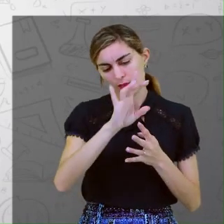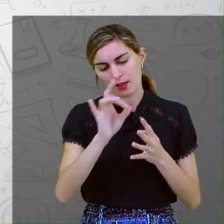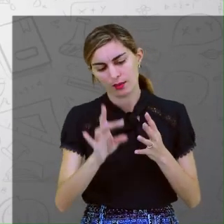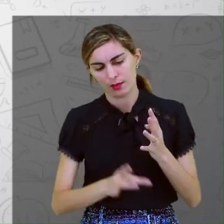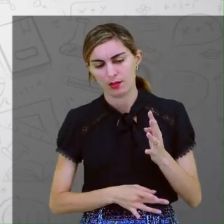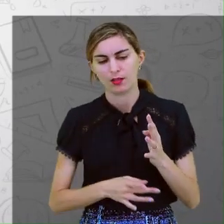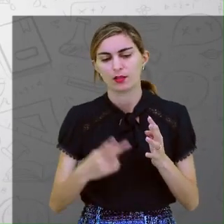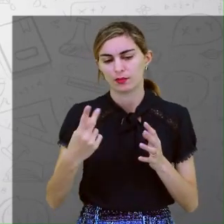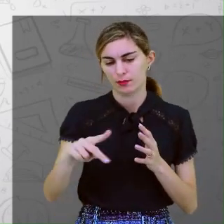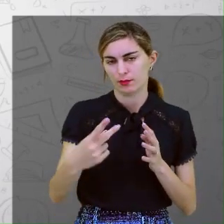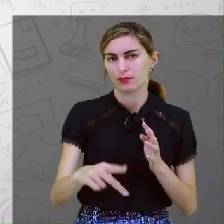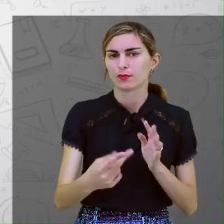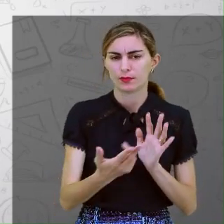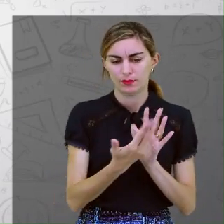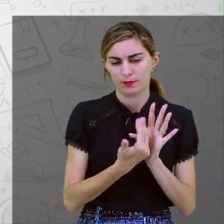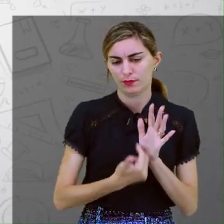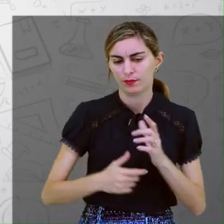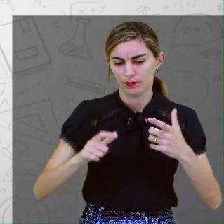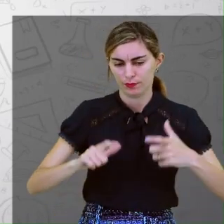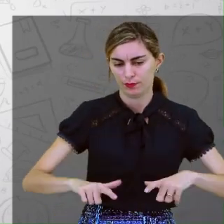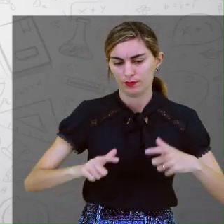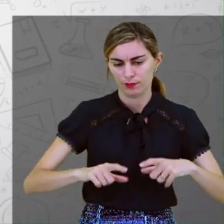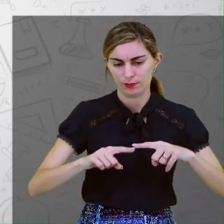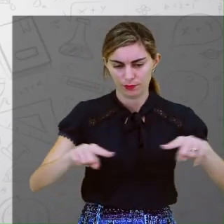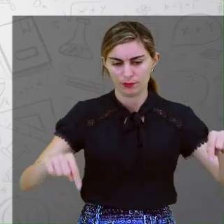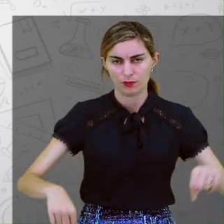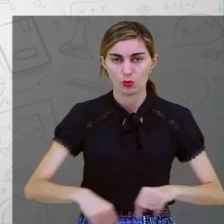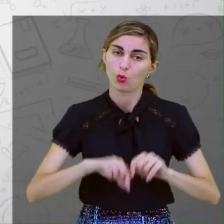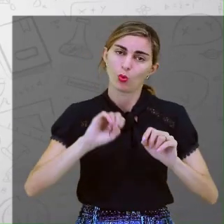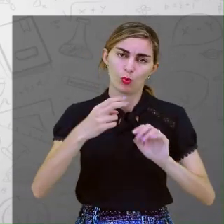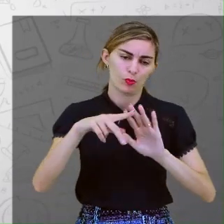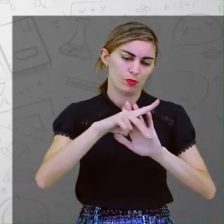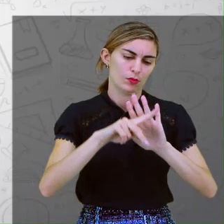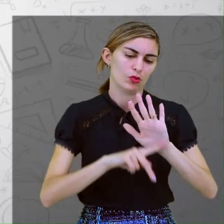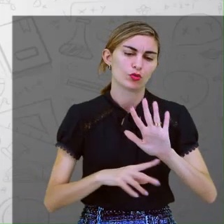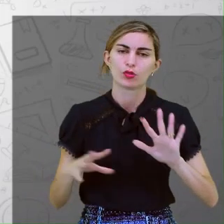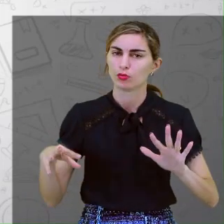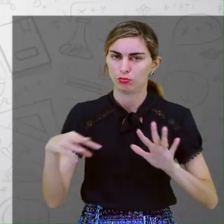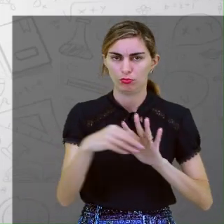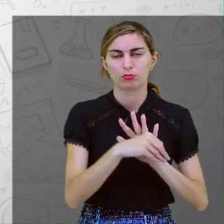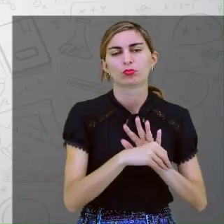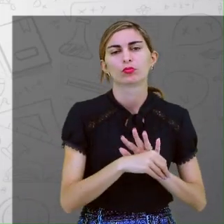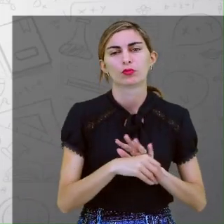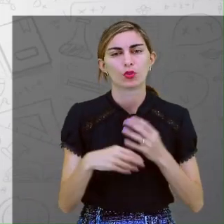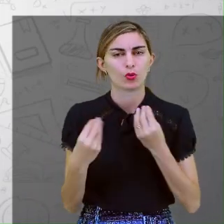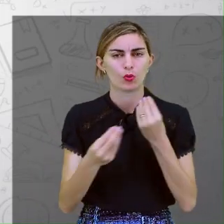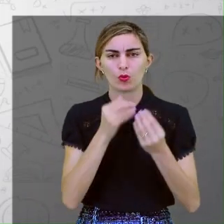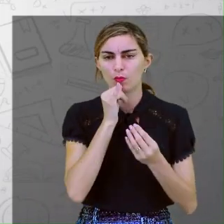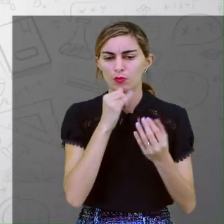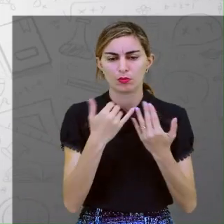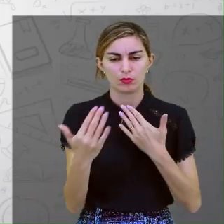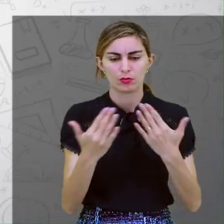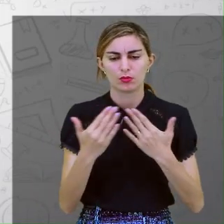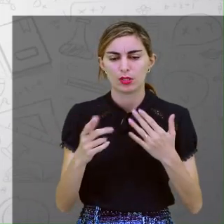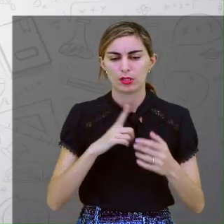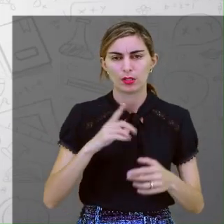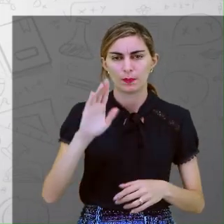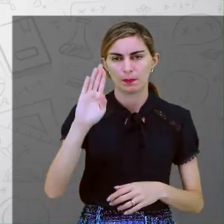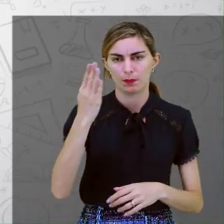detalhes desse ambiente, né, ou do projeto como um todo. Então aqui, como exemplo, a gente tem esse